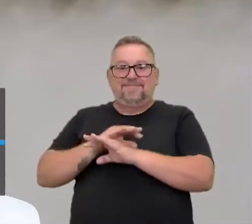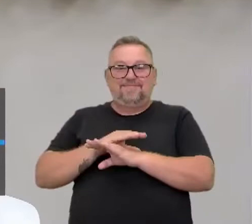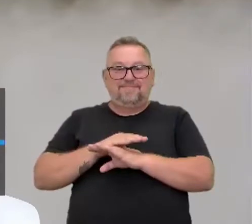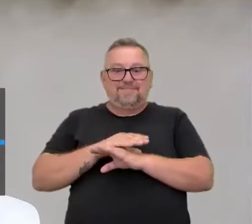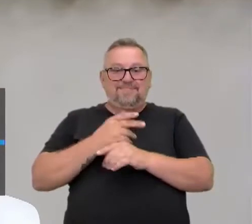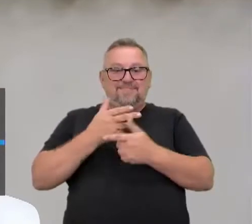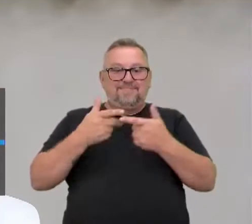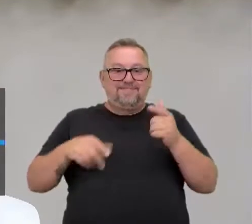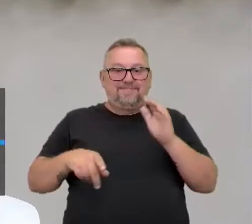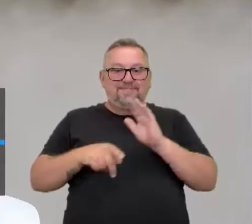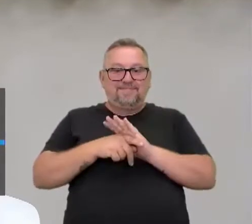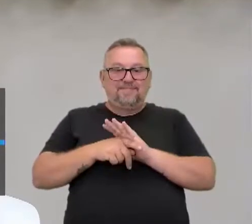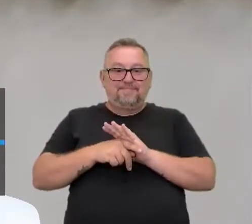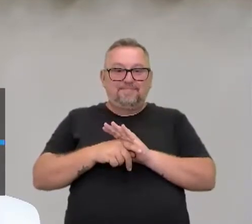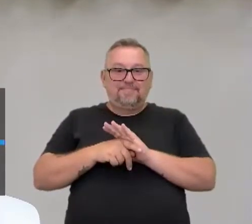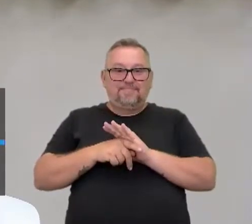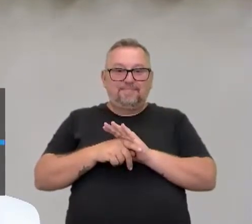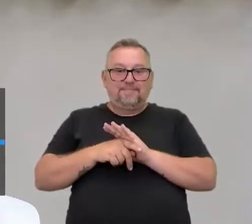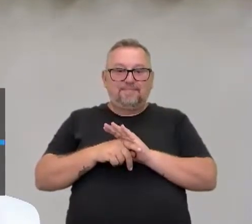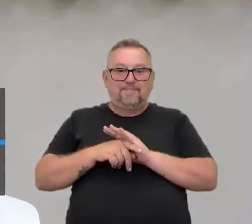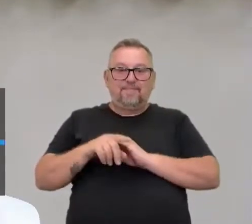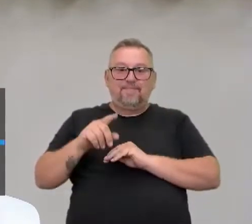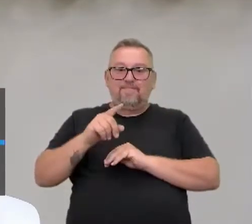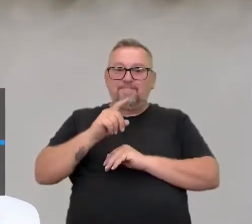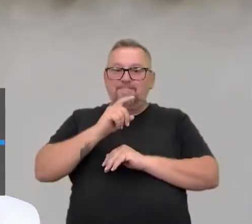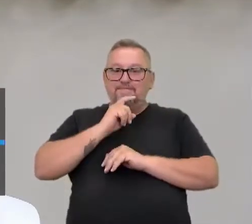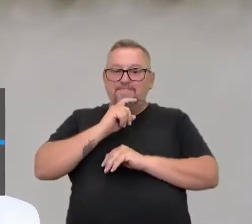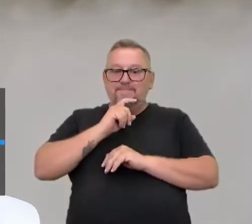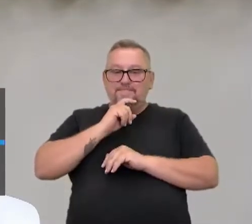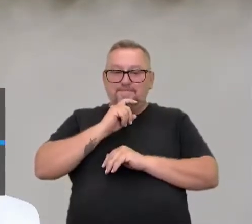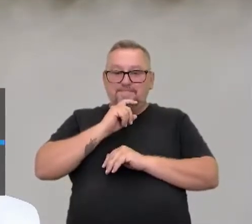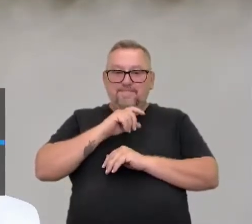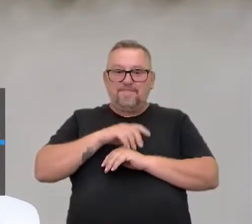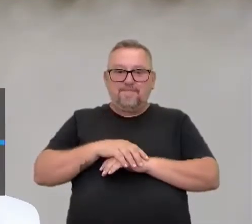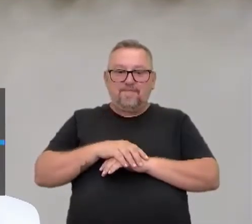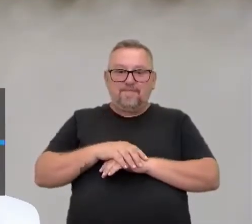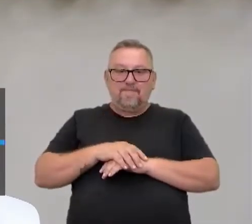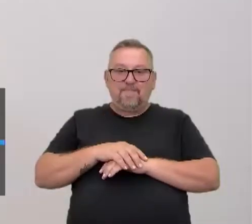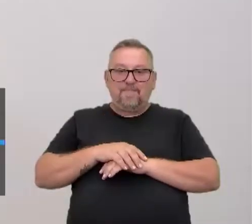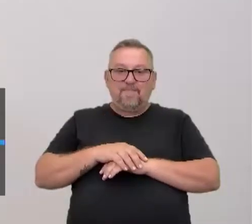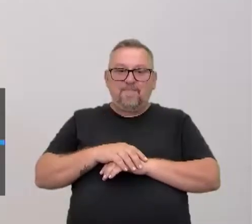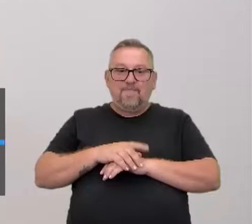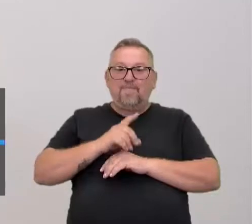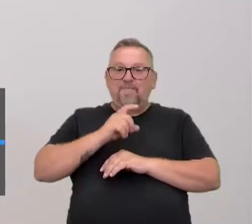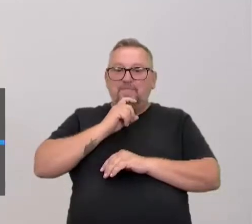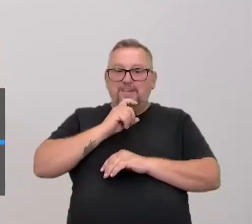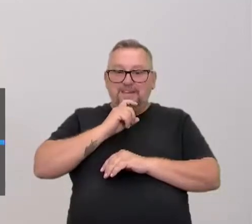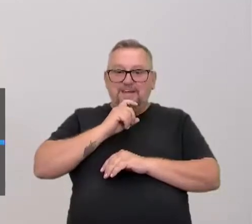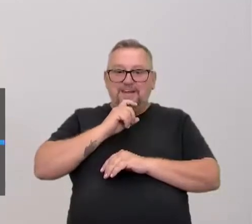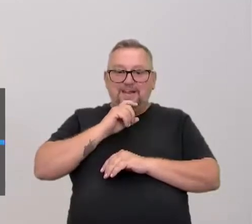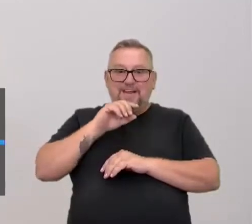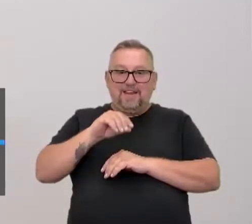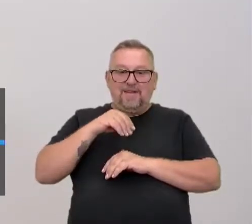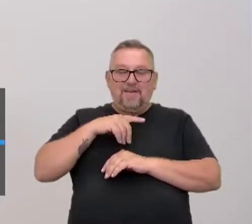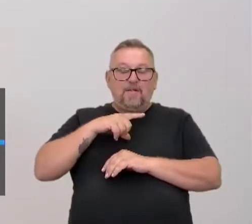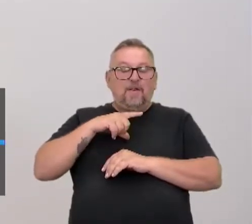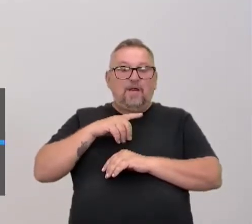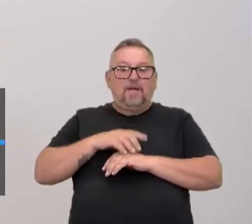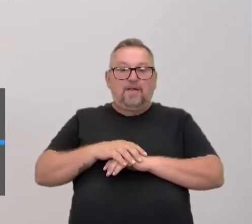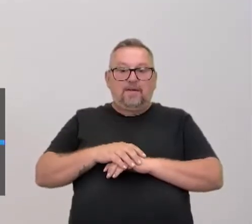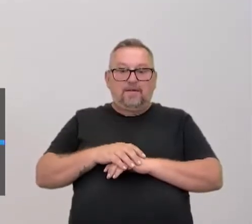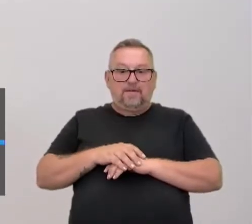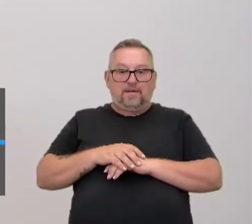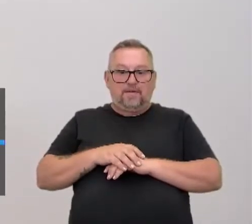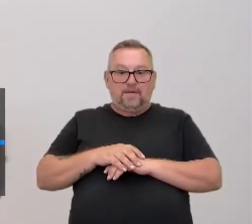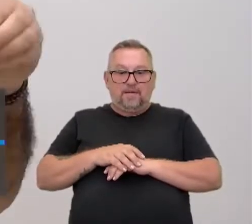nessas questões, por exemplo, das geladeiras, desses eletrodomésticos. Eu estou muito situado ali no Neolítico ainda.